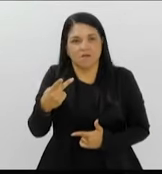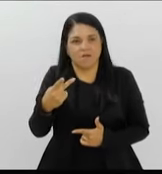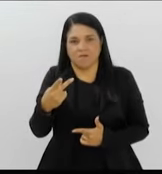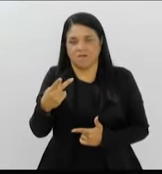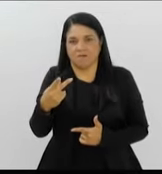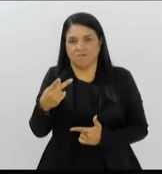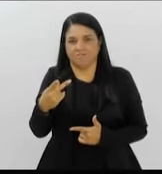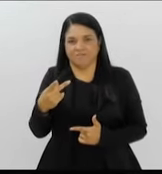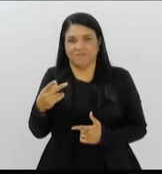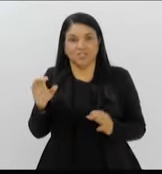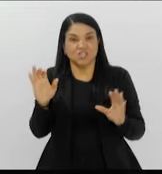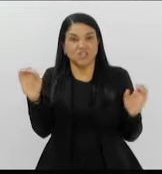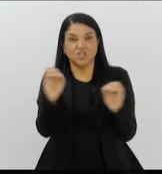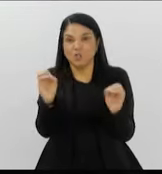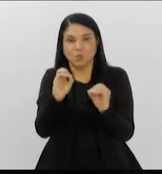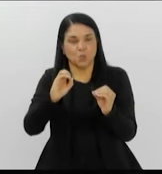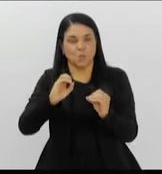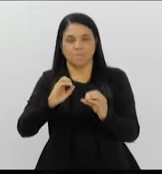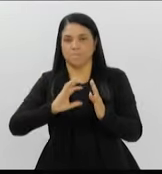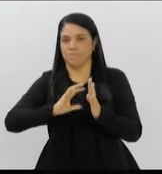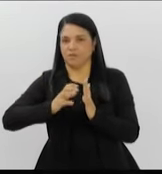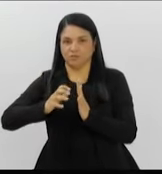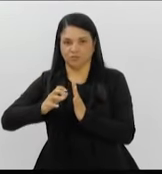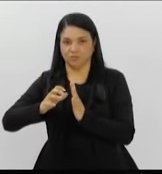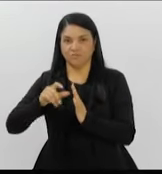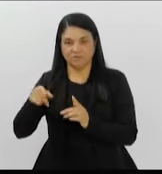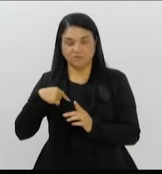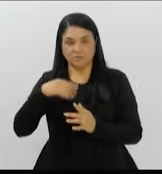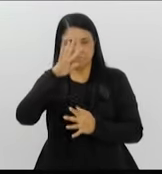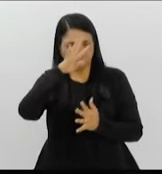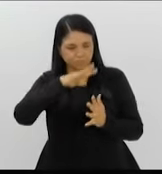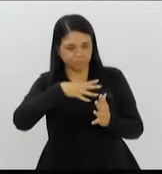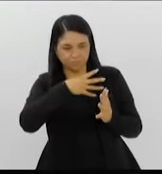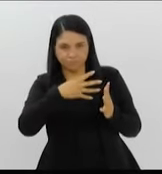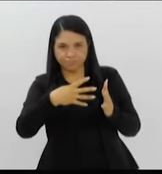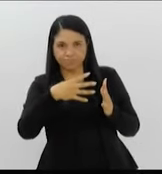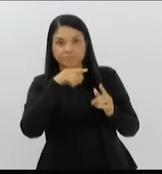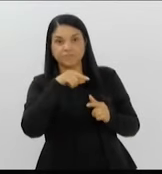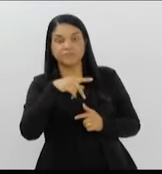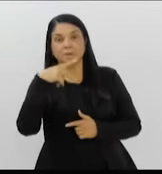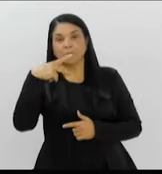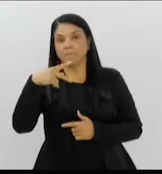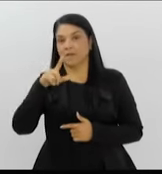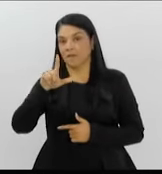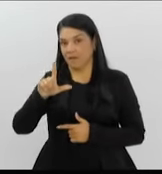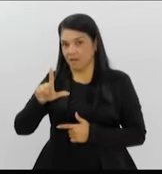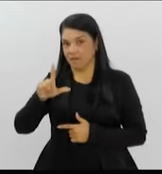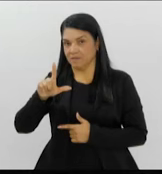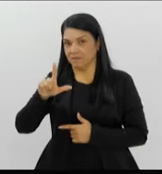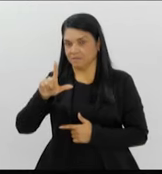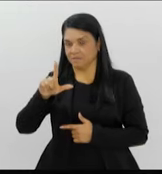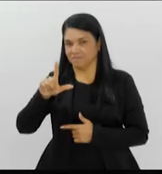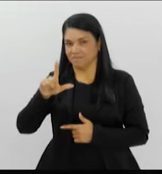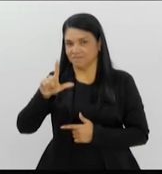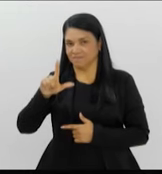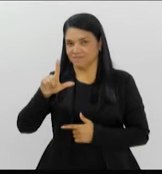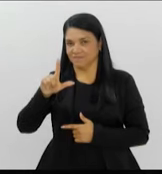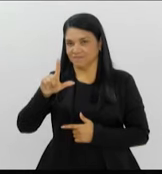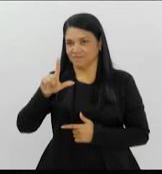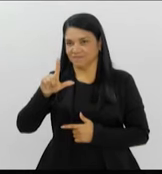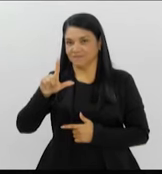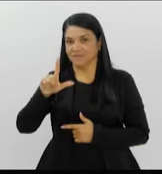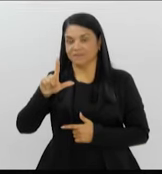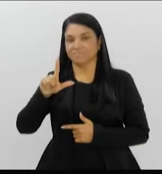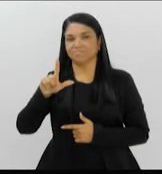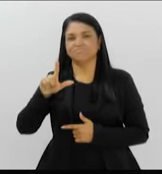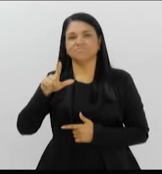olhar os quadros do PL, a partir da sua cúpula nacional,